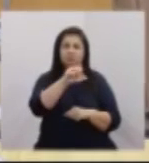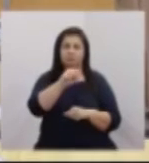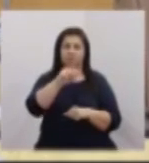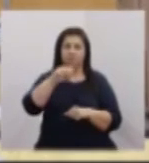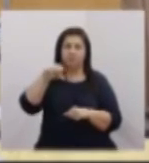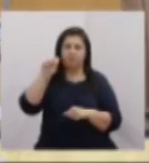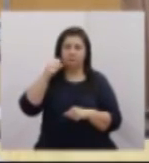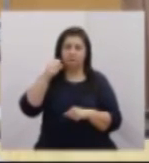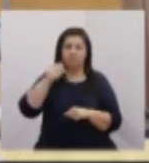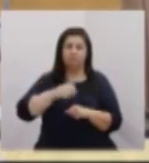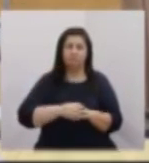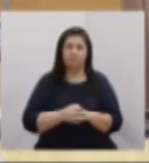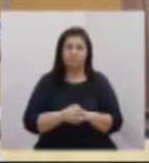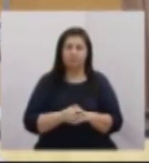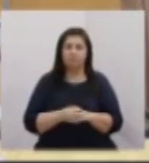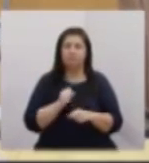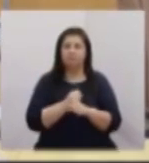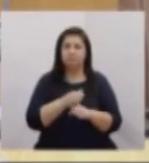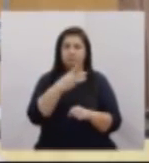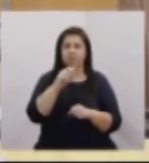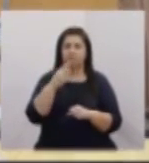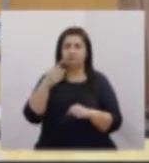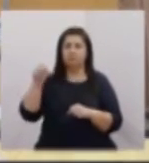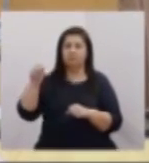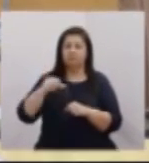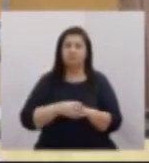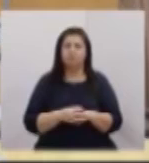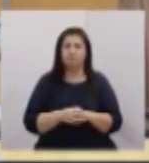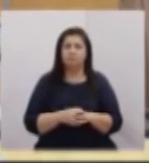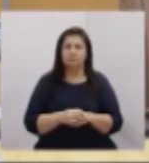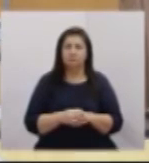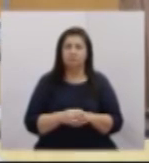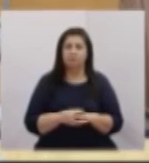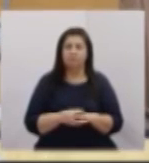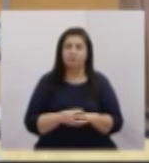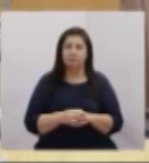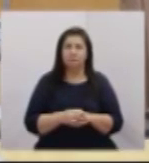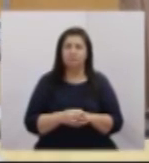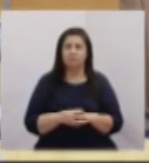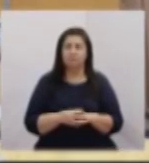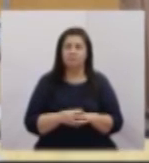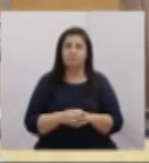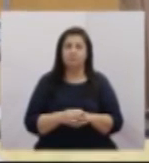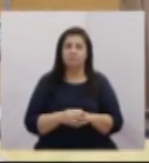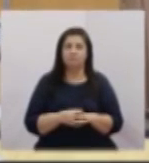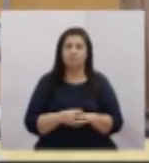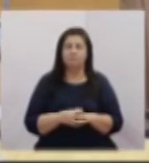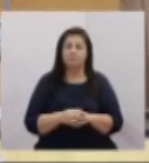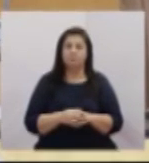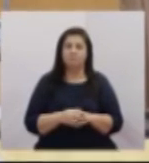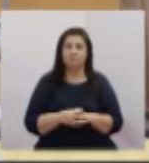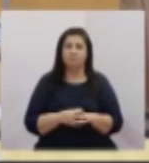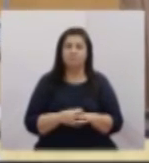998 de 2019 e em 8/4/2019 e